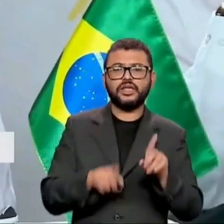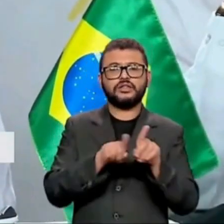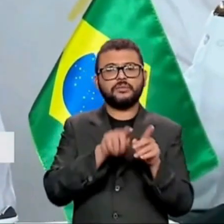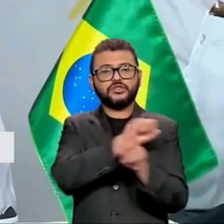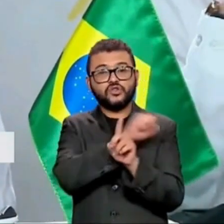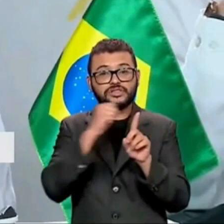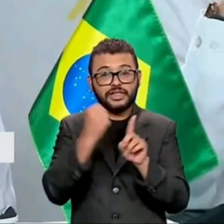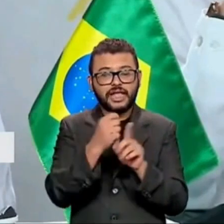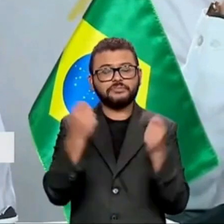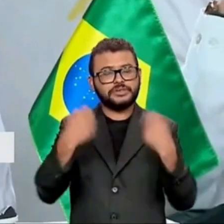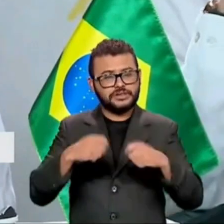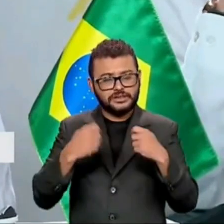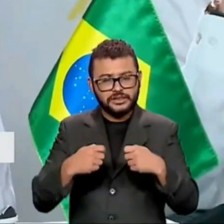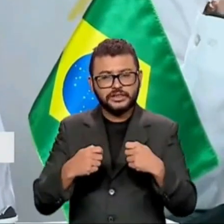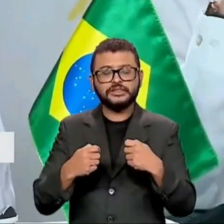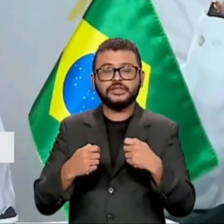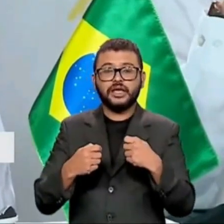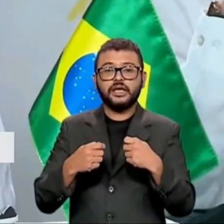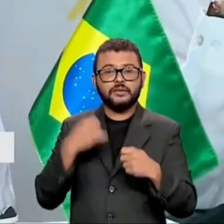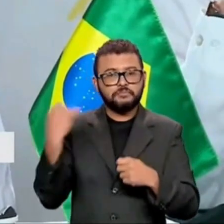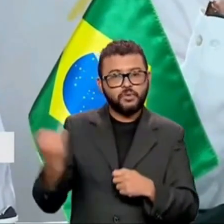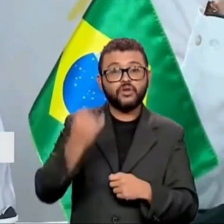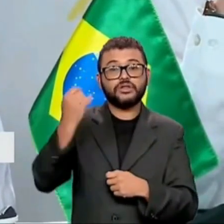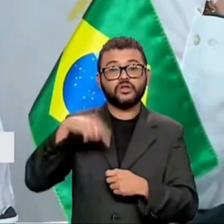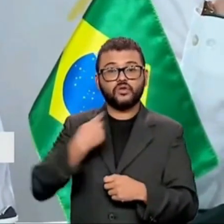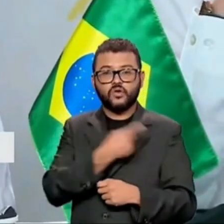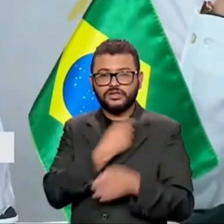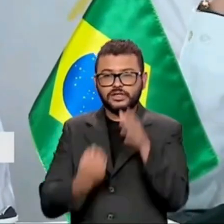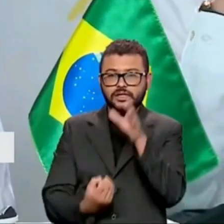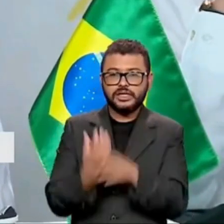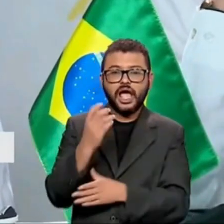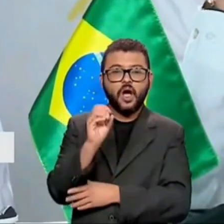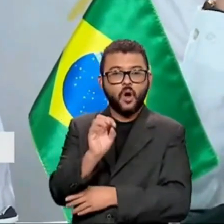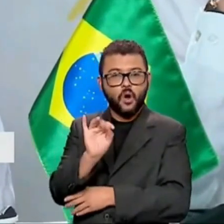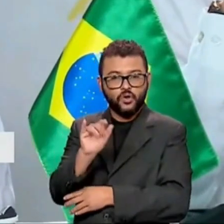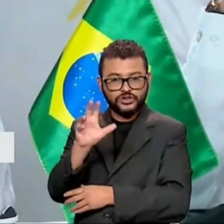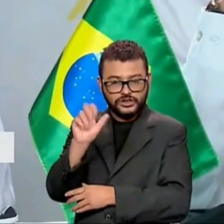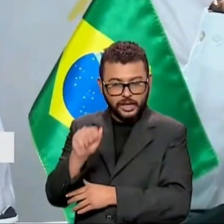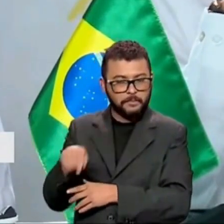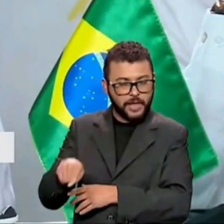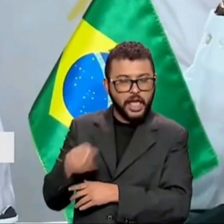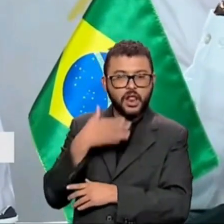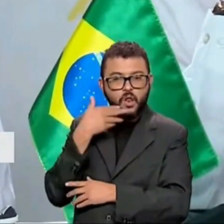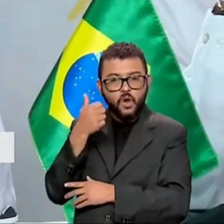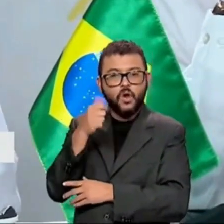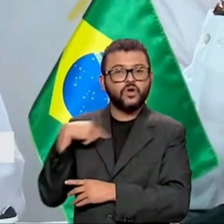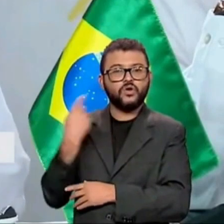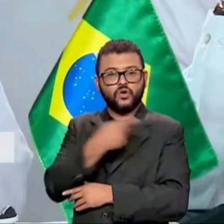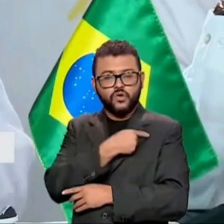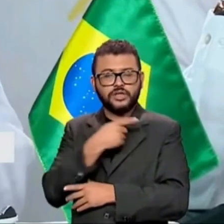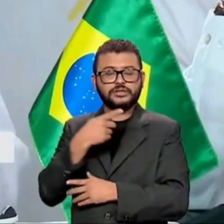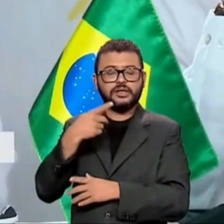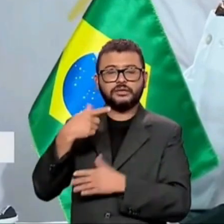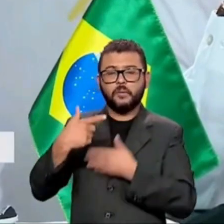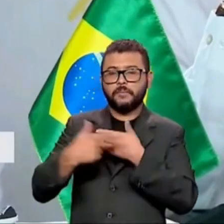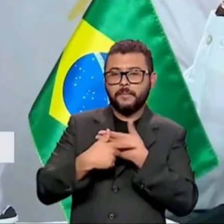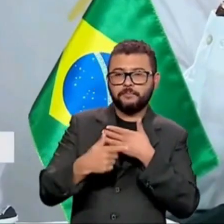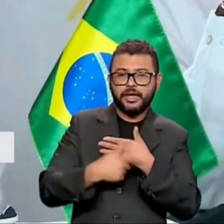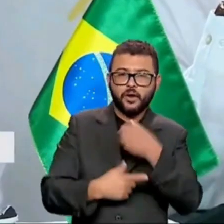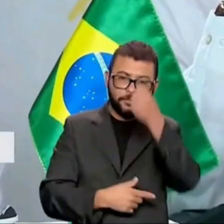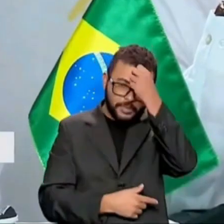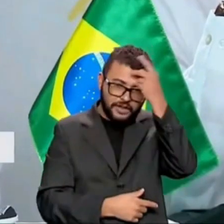sociedade será um componente essencial dessa nova ótica. É preciso valorizar o papel dos